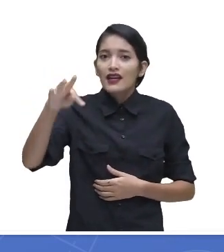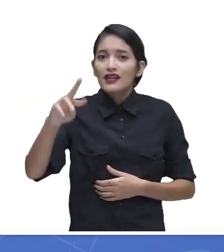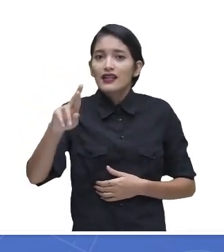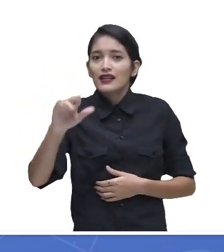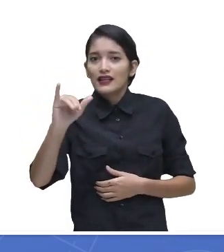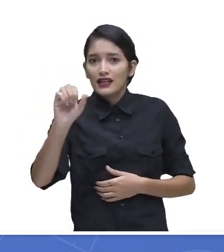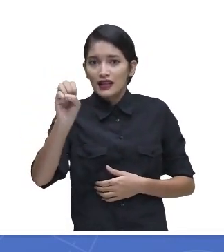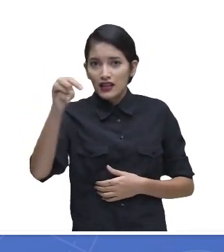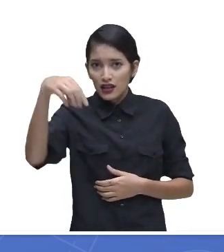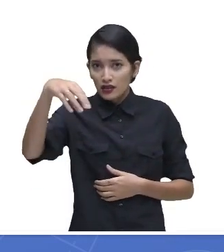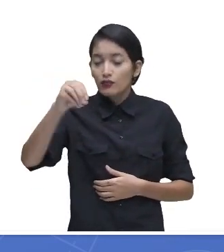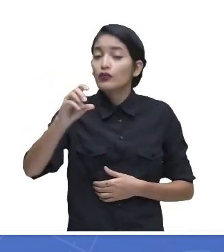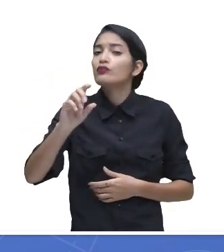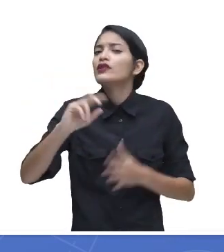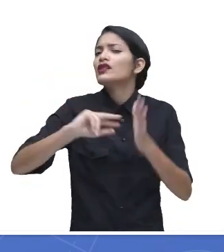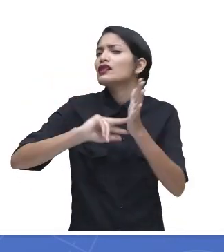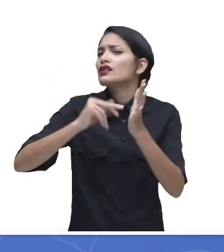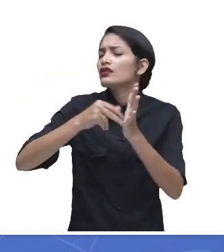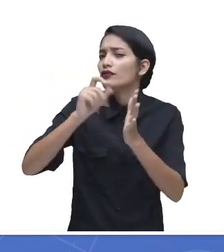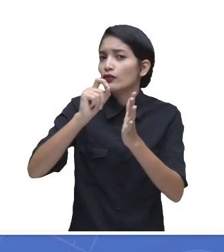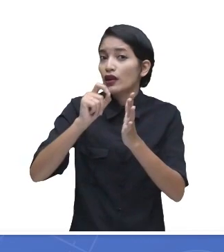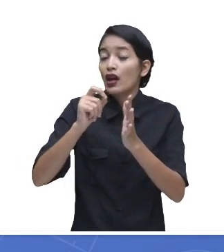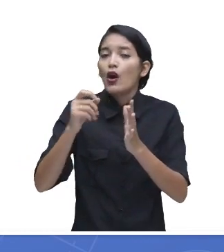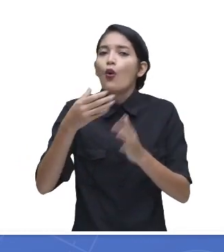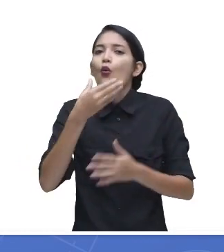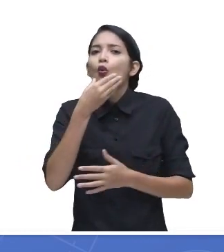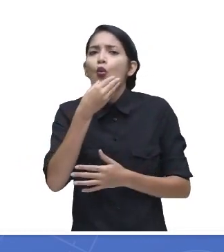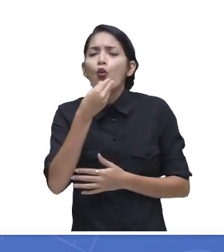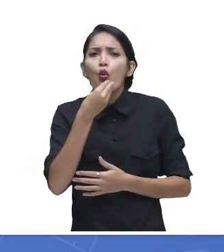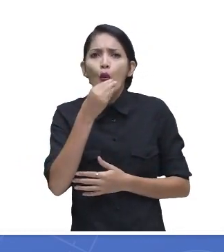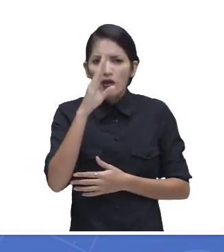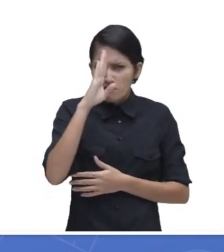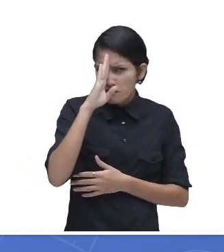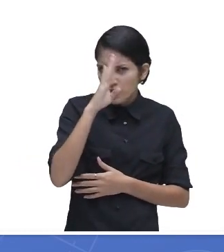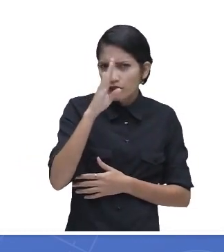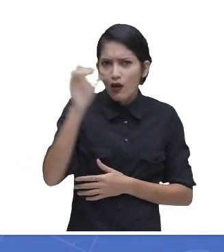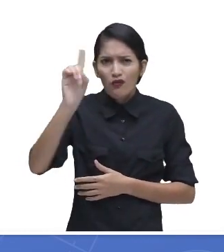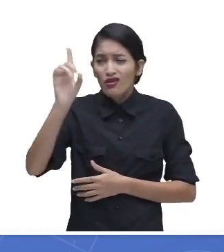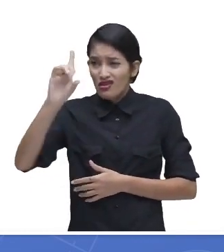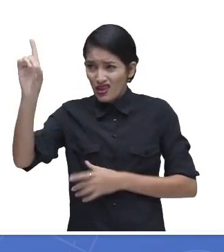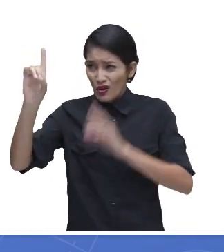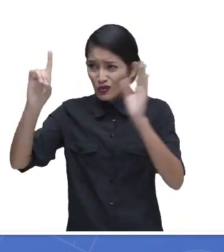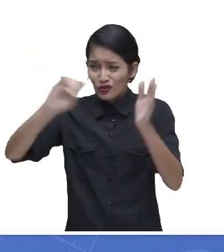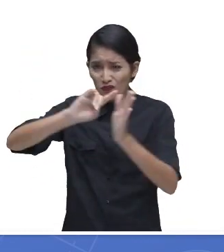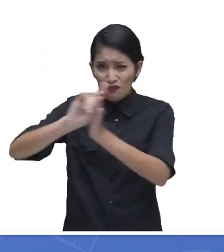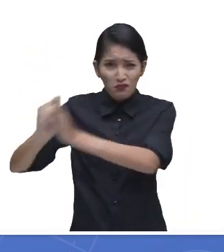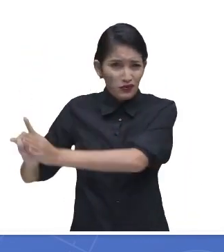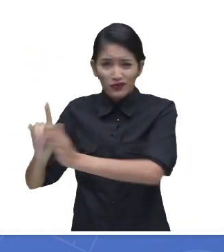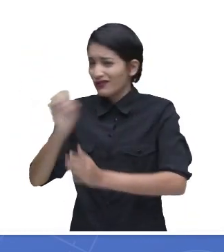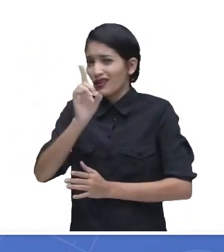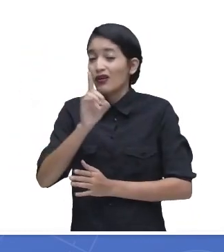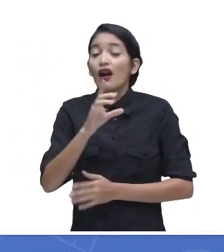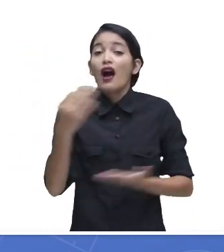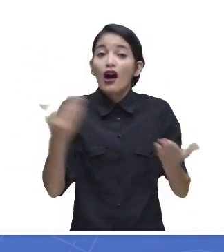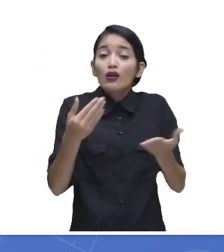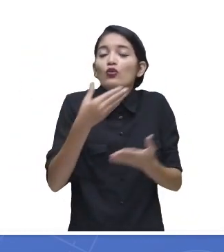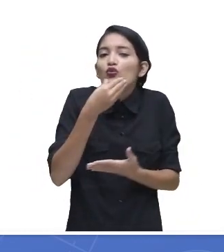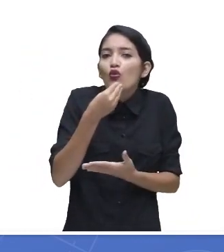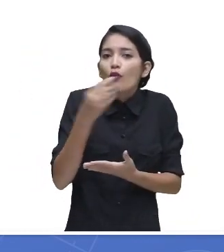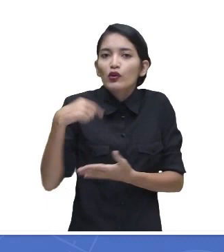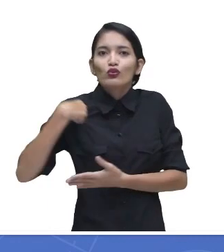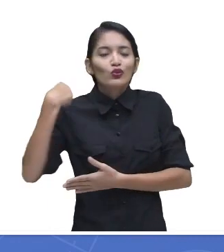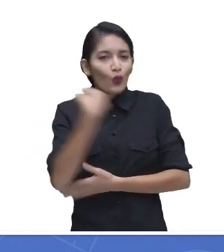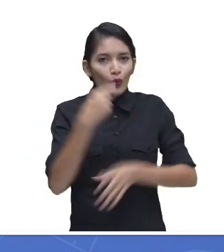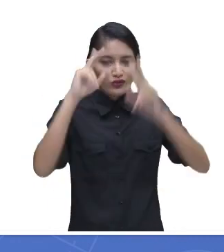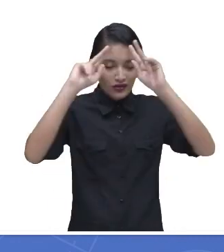Antropocentrismo. Ou seja, o homem está no centro, não é mais Deus que está no centro, agora é o homem. Nós, o ser humano, né, que está aí